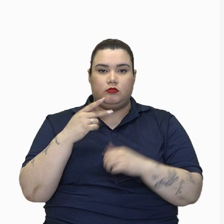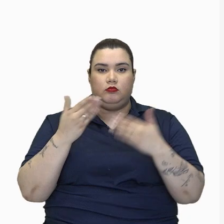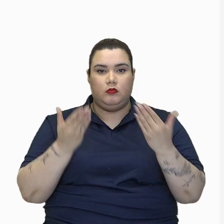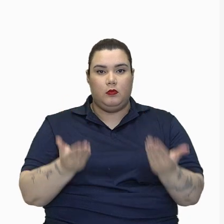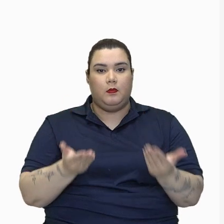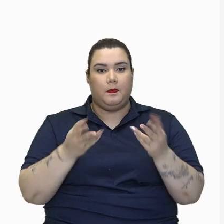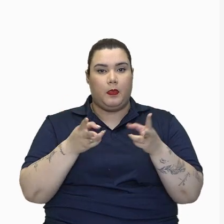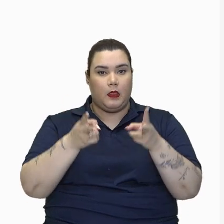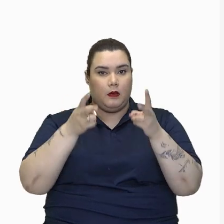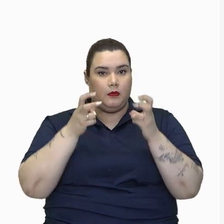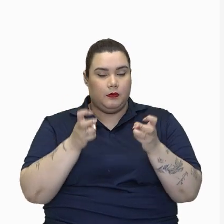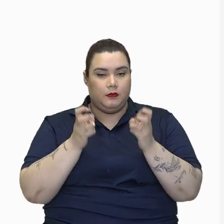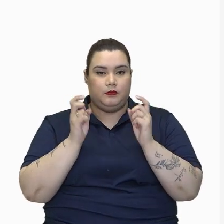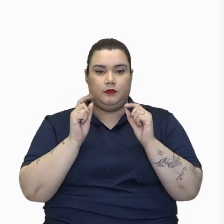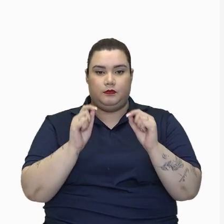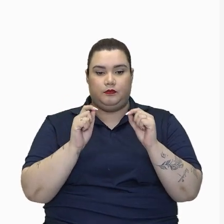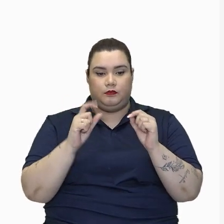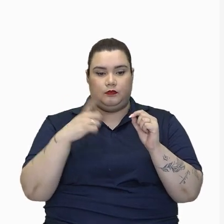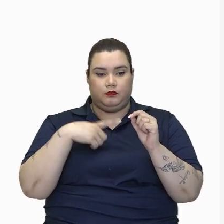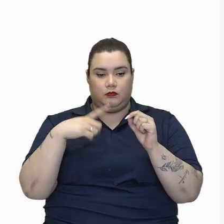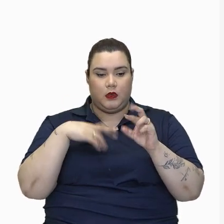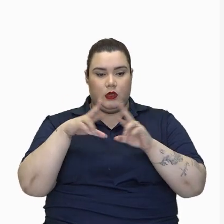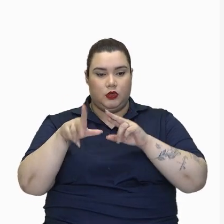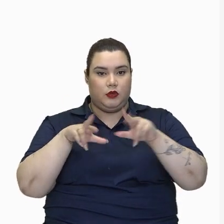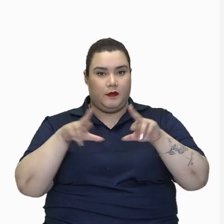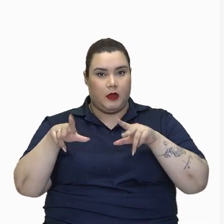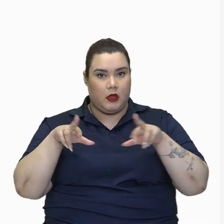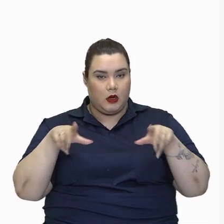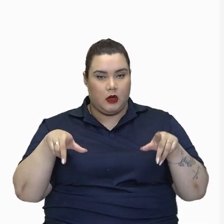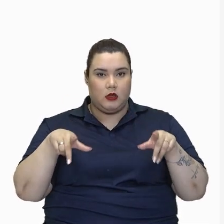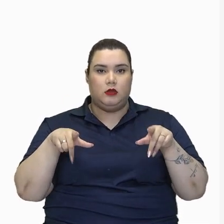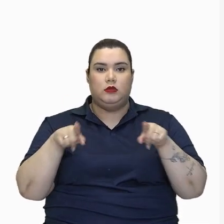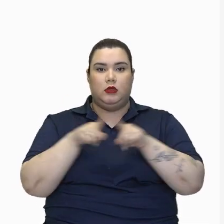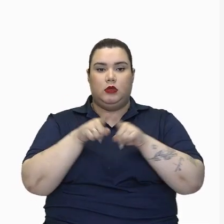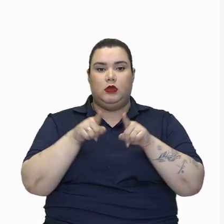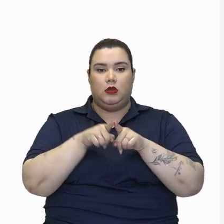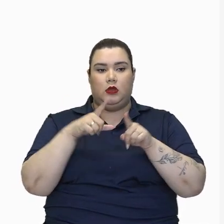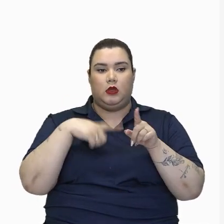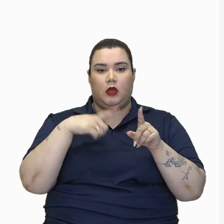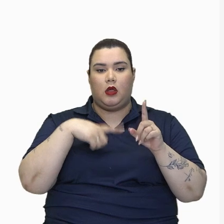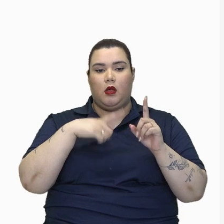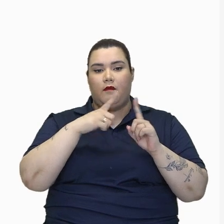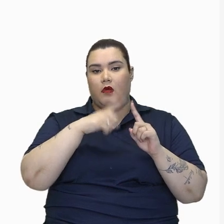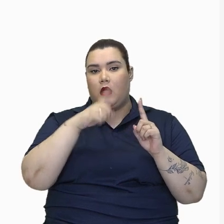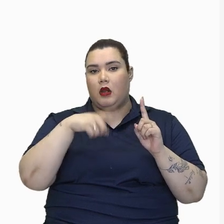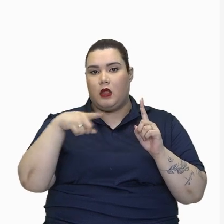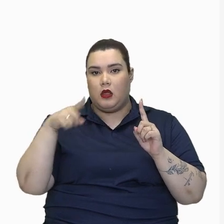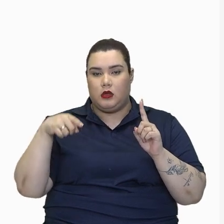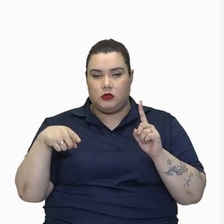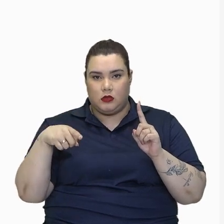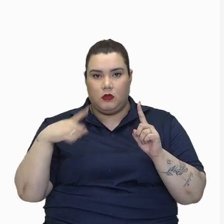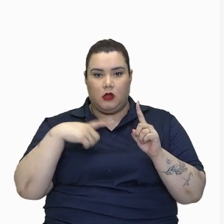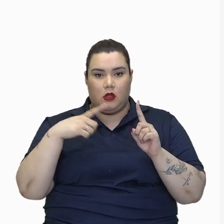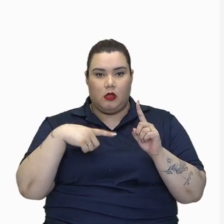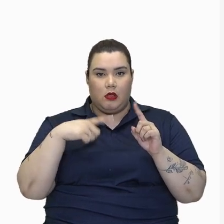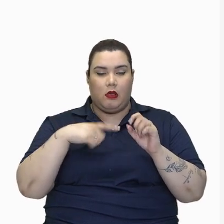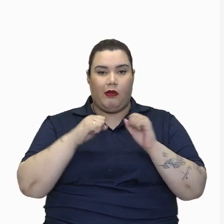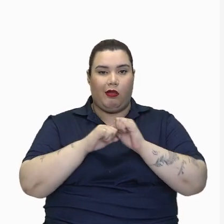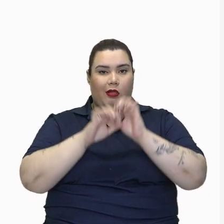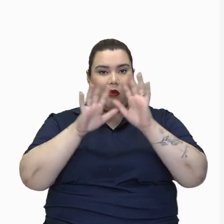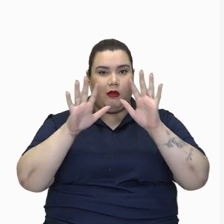os níveis aí, as diferenças que existem e as várias formas que são abrangentes